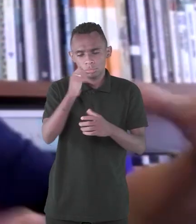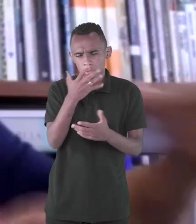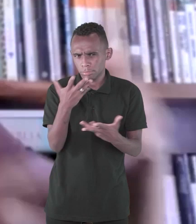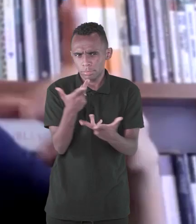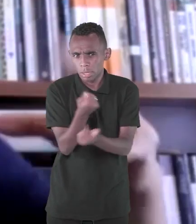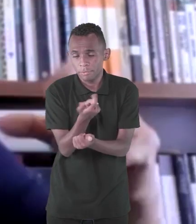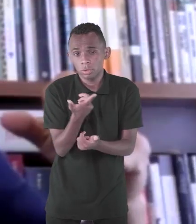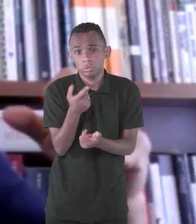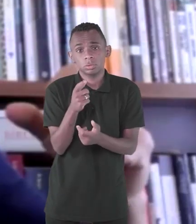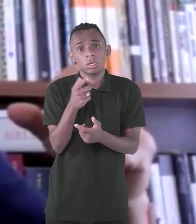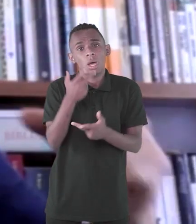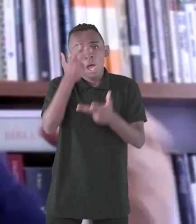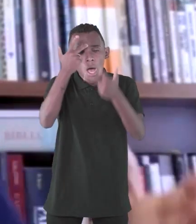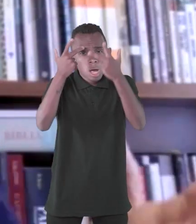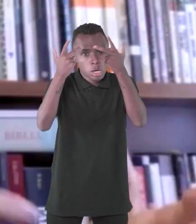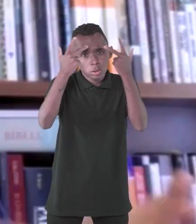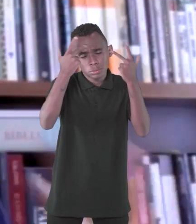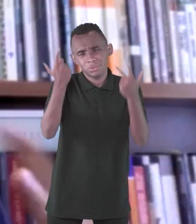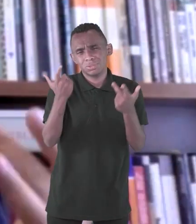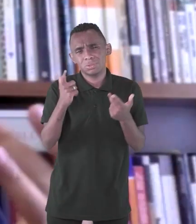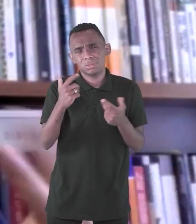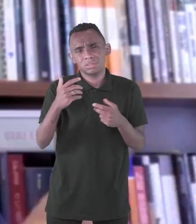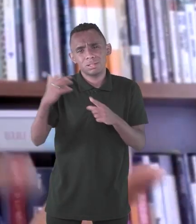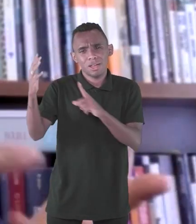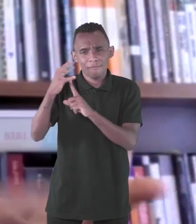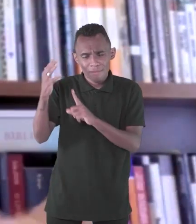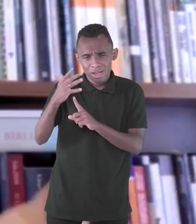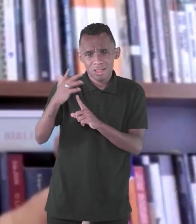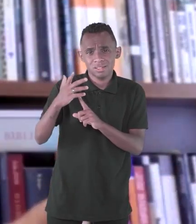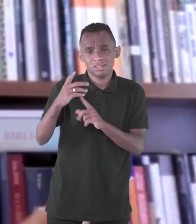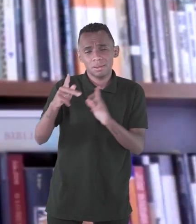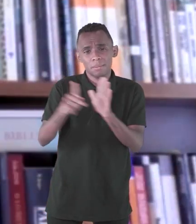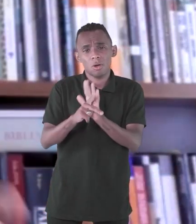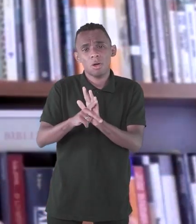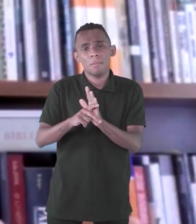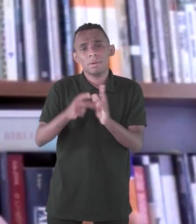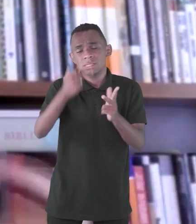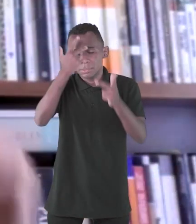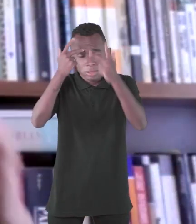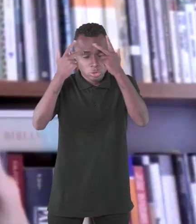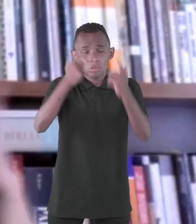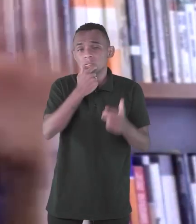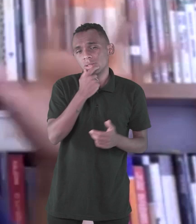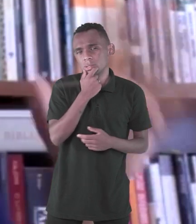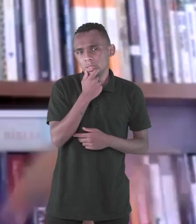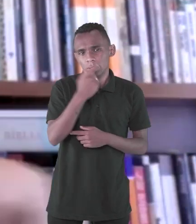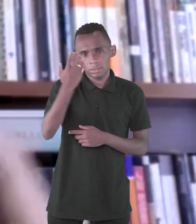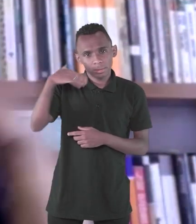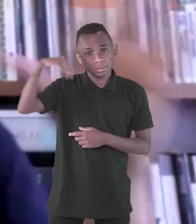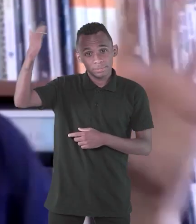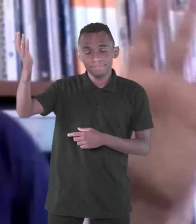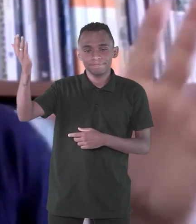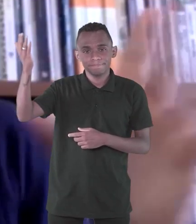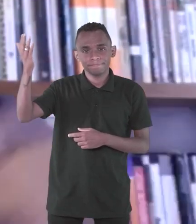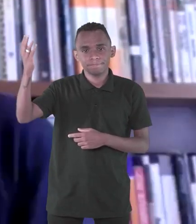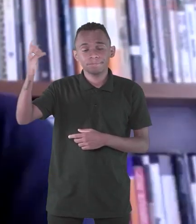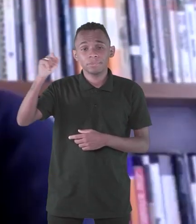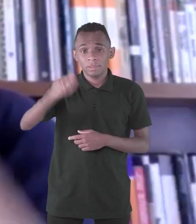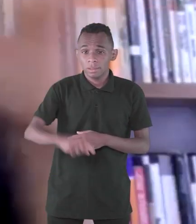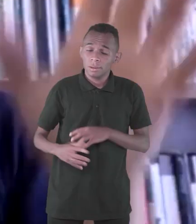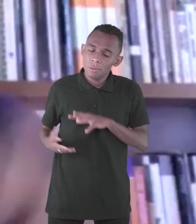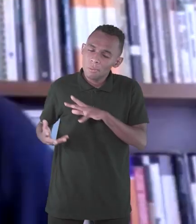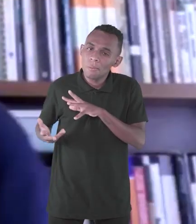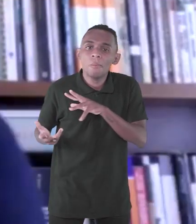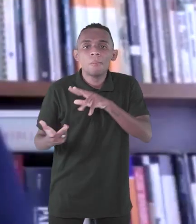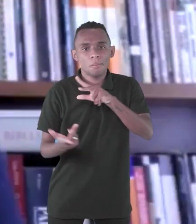maravilhosa, os caras trazem já Ornette Coleman, Miles Davis. É um mundo, Afonso,